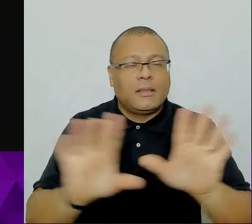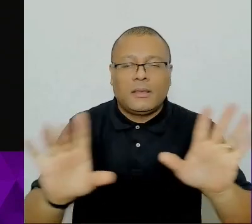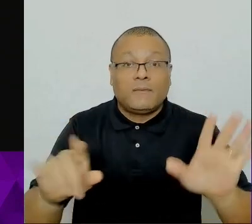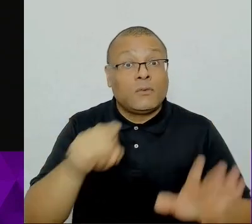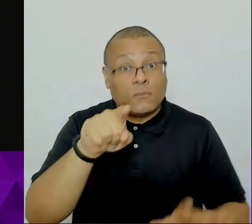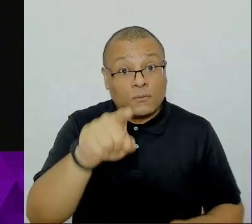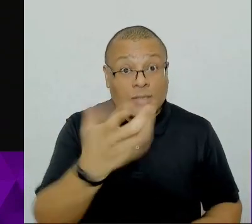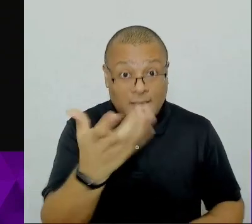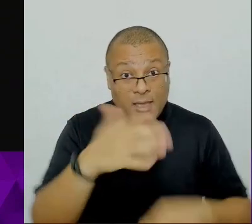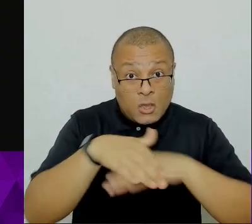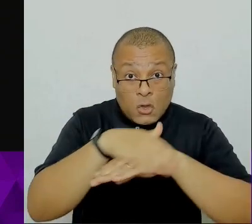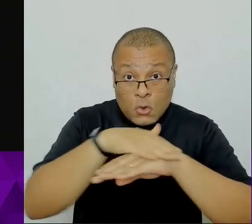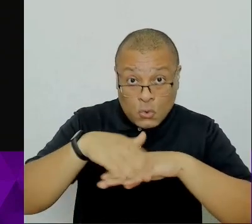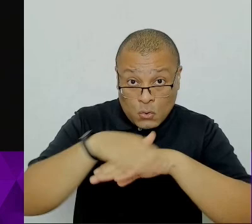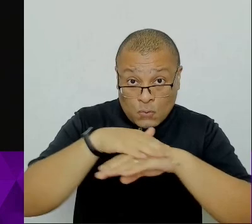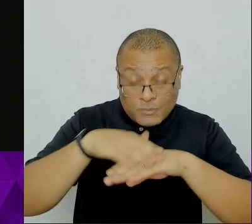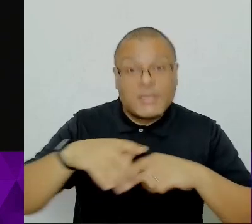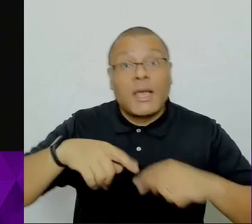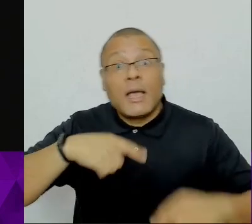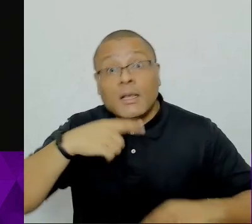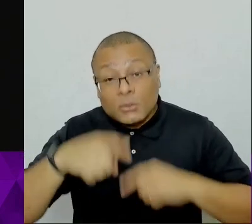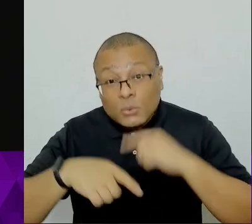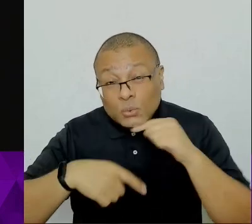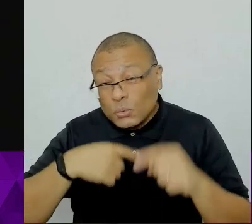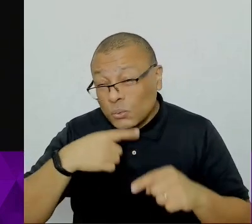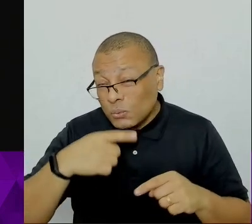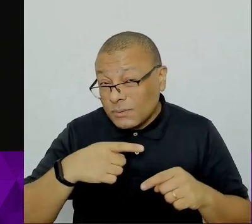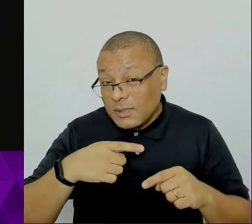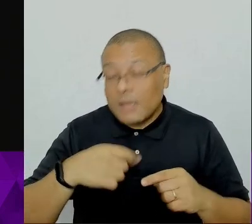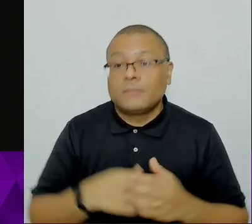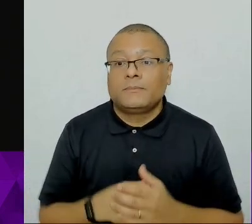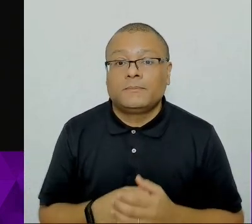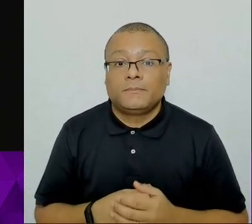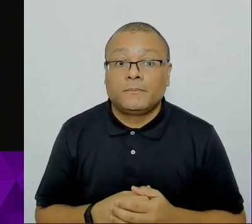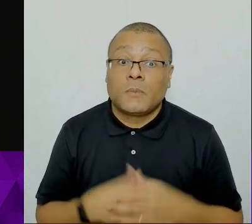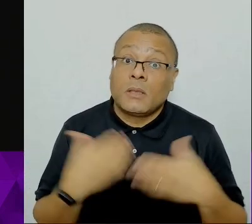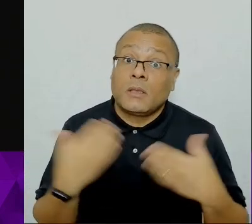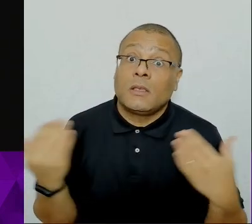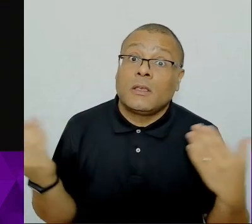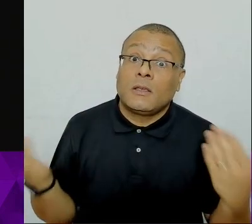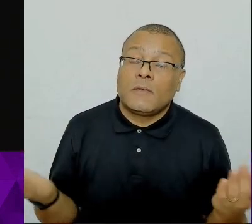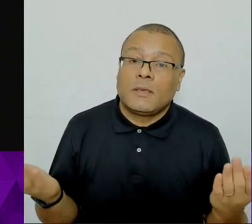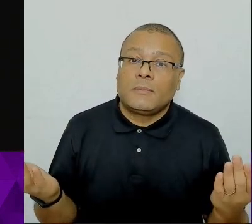queiram conversar, tirar dúvida, enfim,